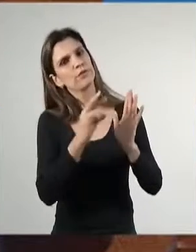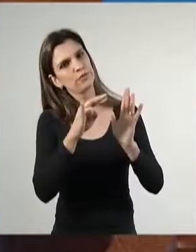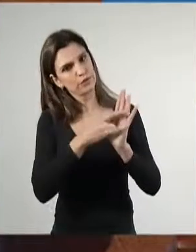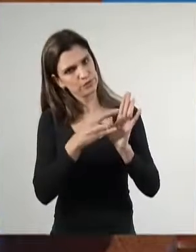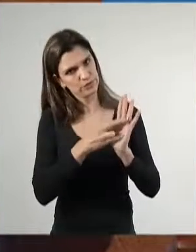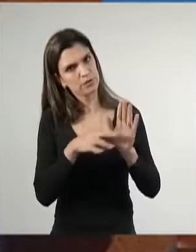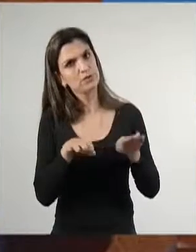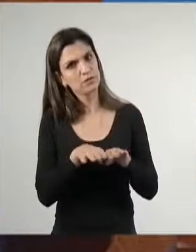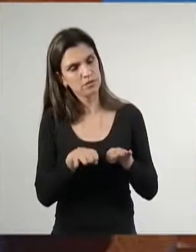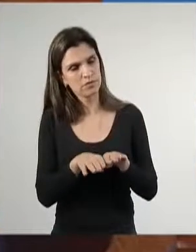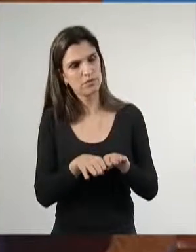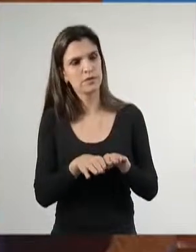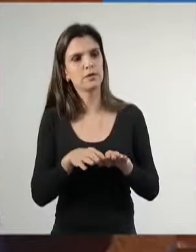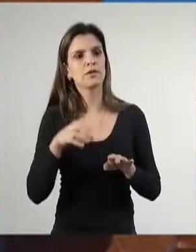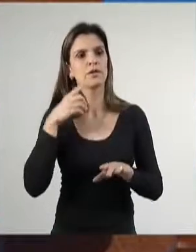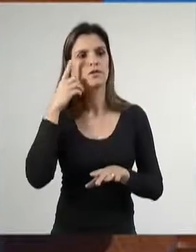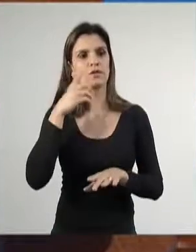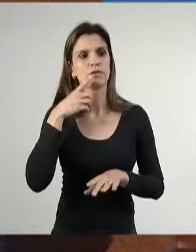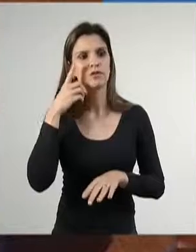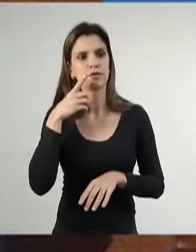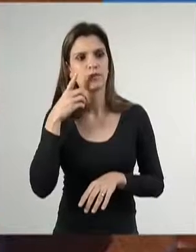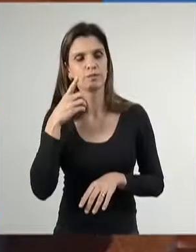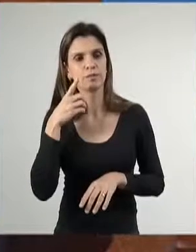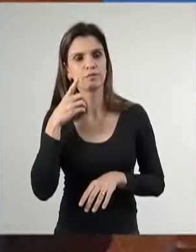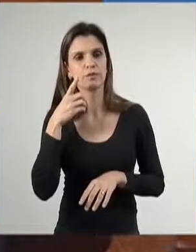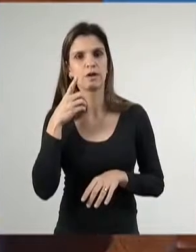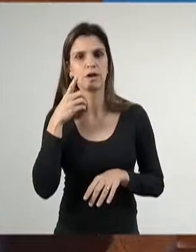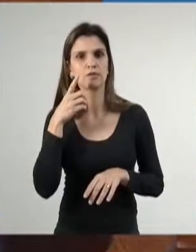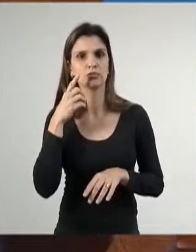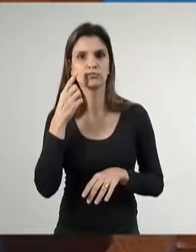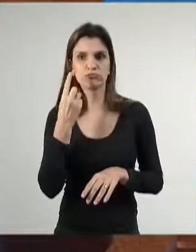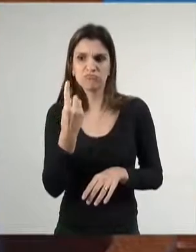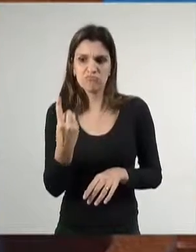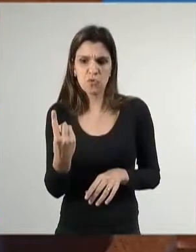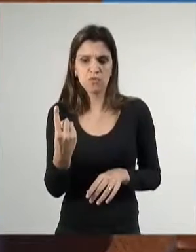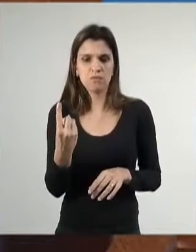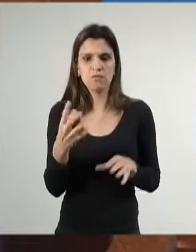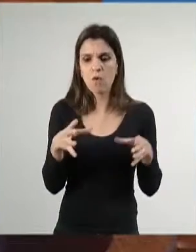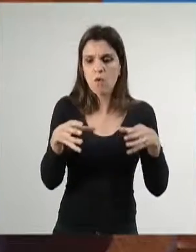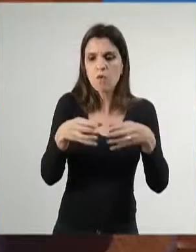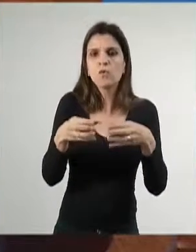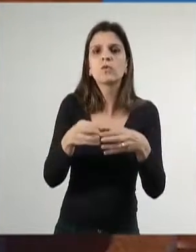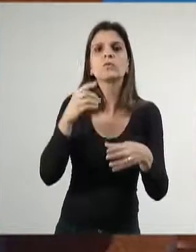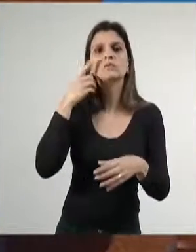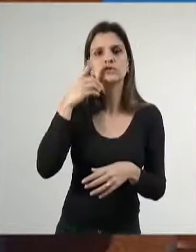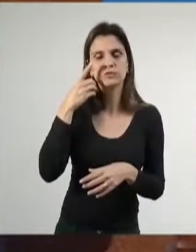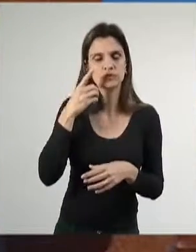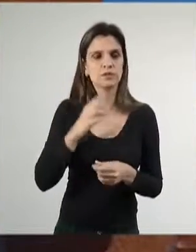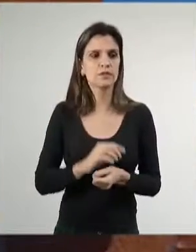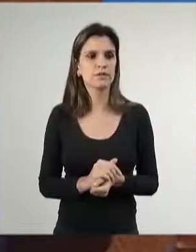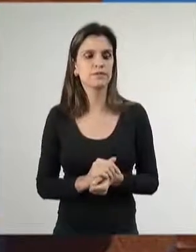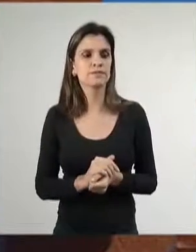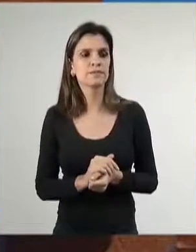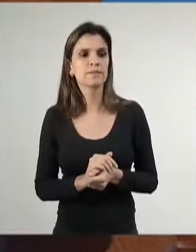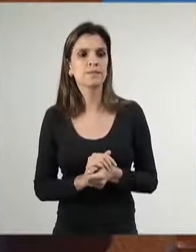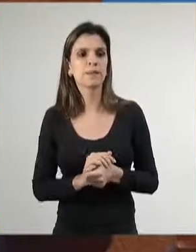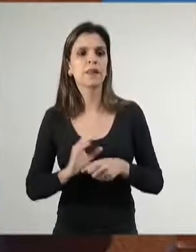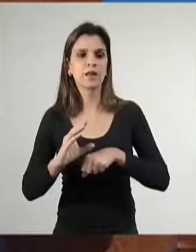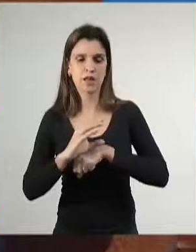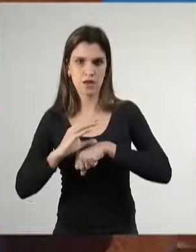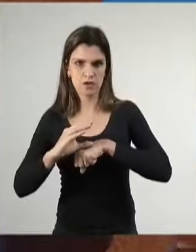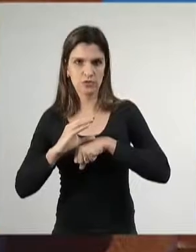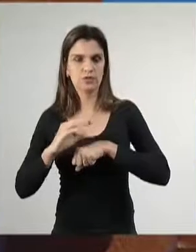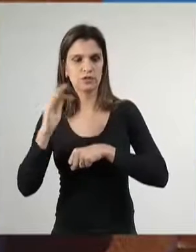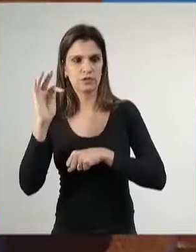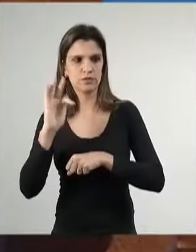Inciso 1, de deputados individual ou coletivamente. Por sua vez, a Constituição Federal prevê a competência concorrente